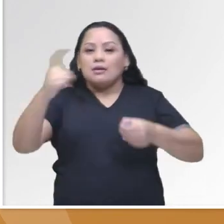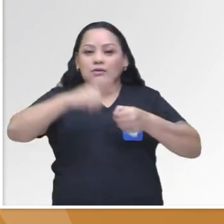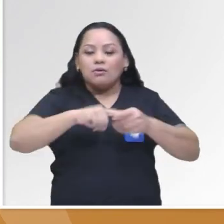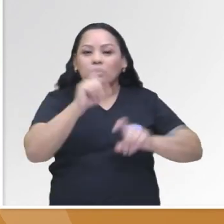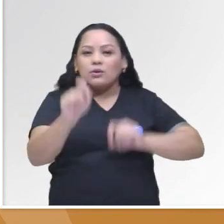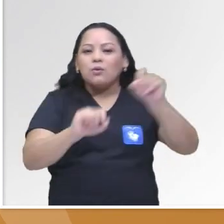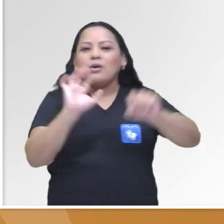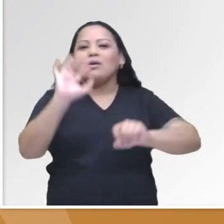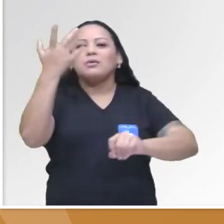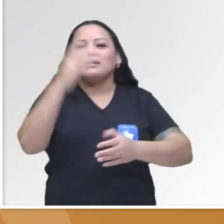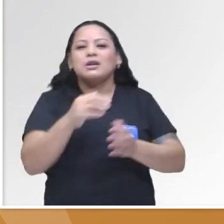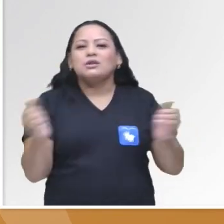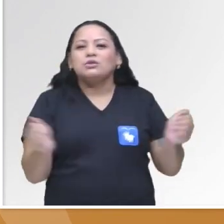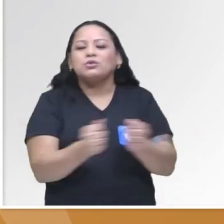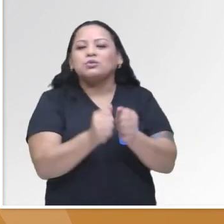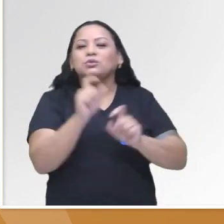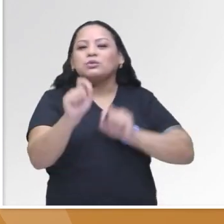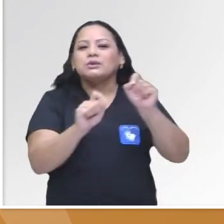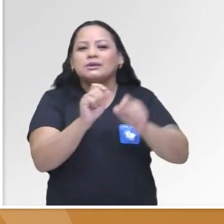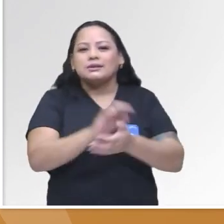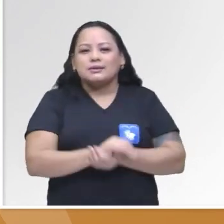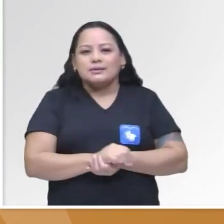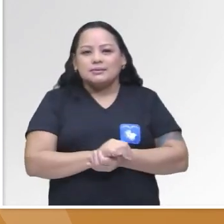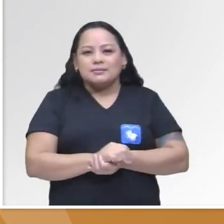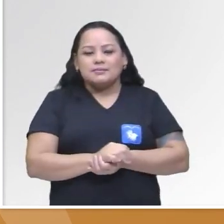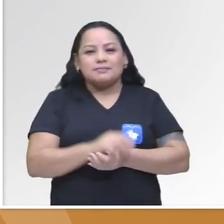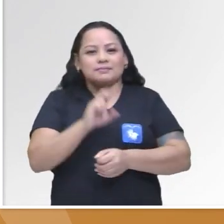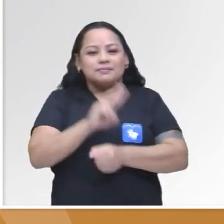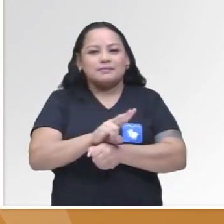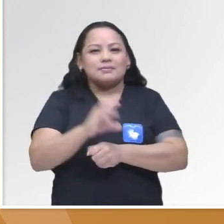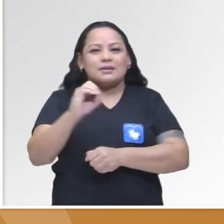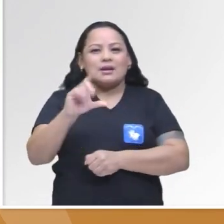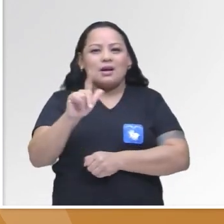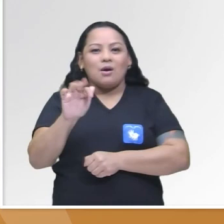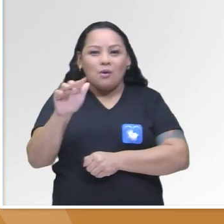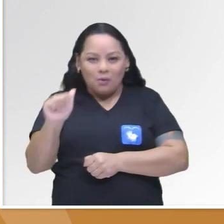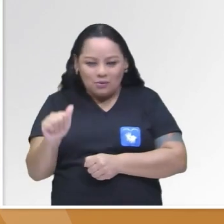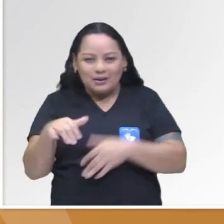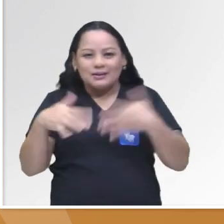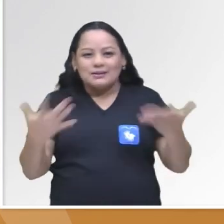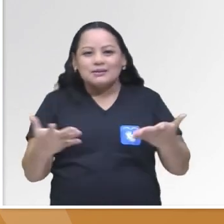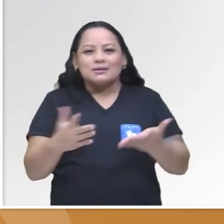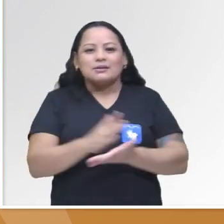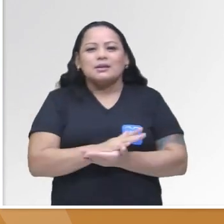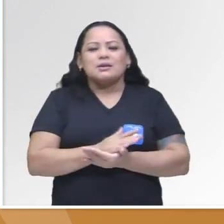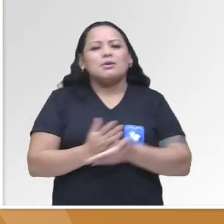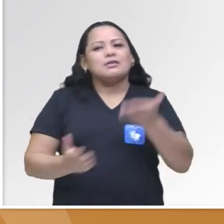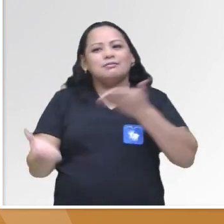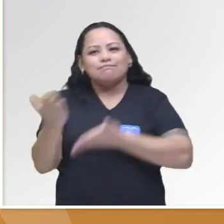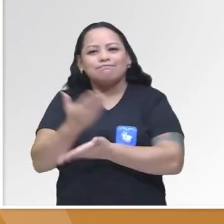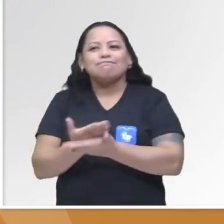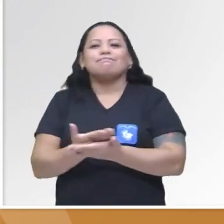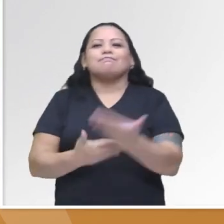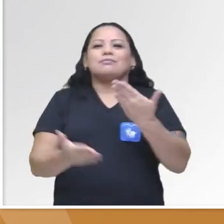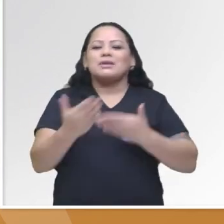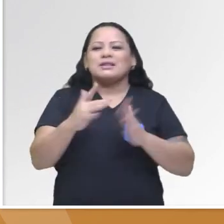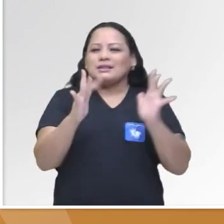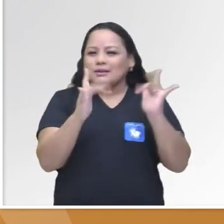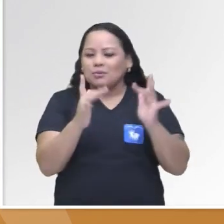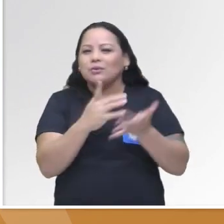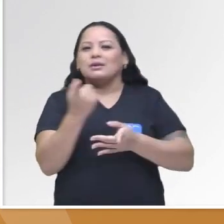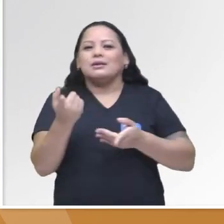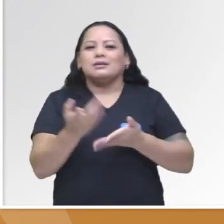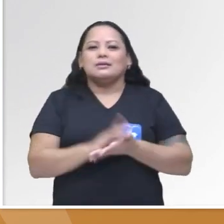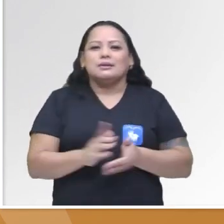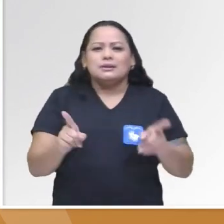adivinha, quem vem com ele ali, servindo de guarda-costas? A Olga. Então elas passam a ter um relacionamento, ela era companheira não só de